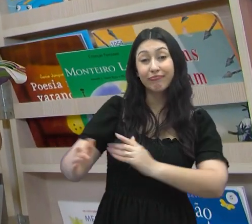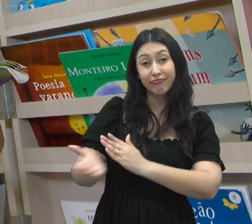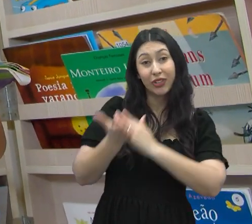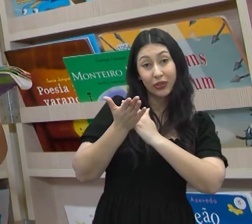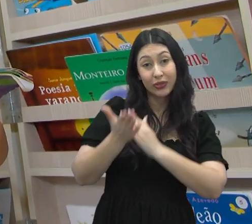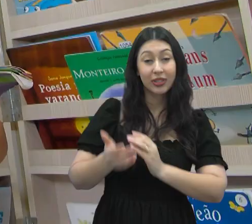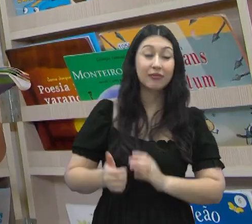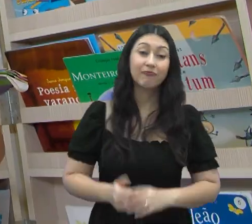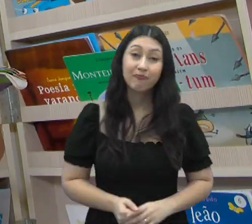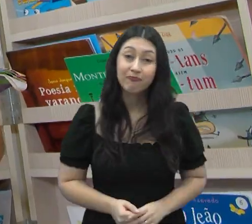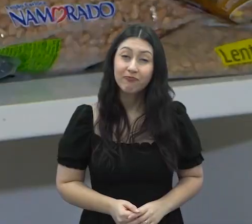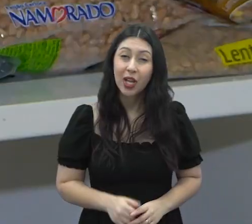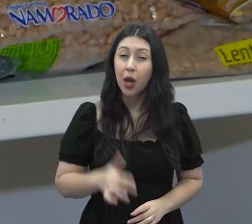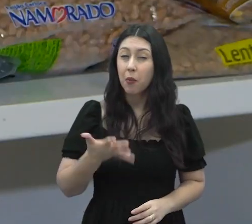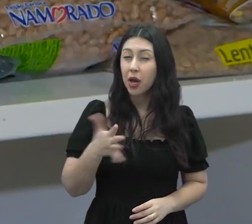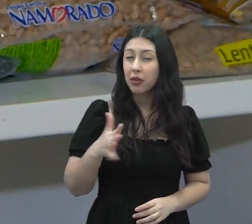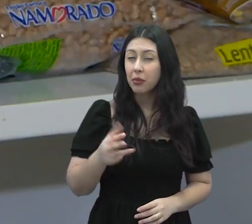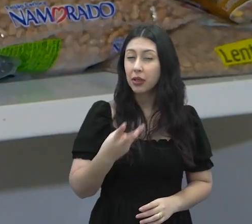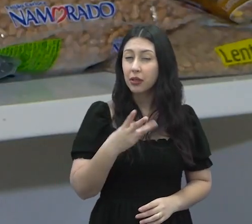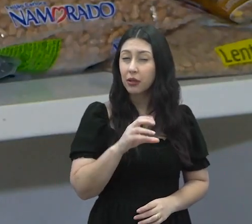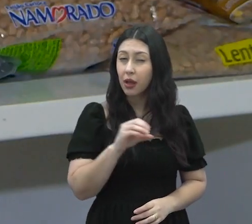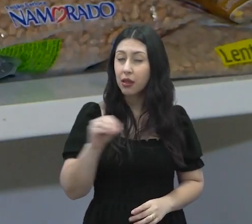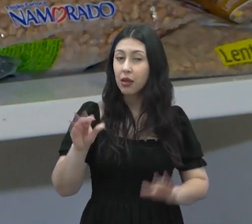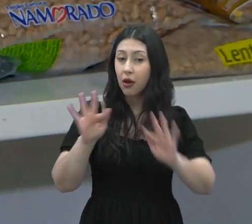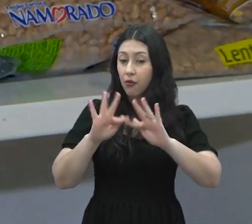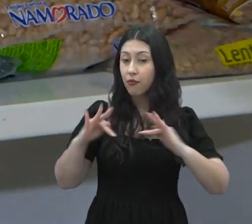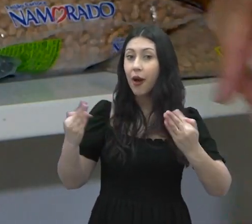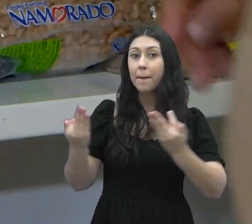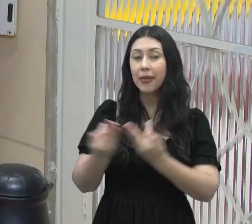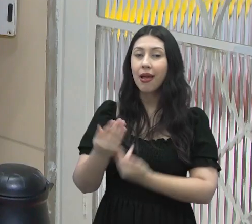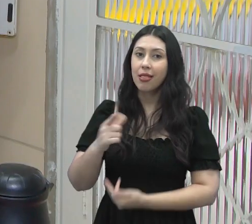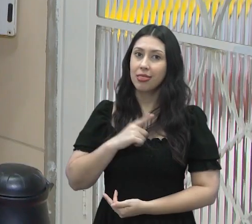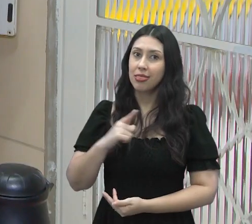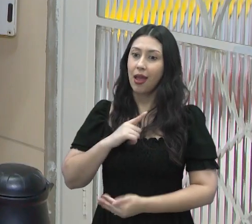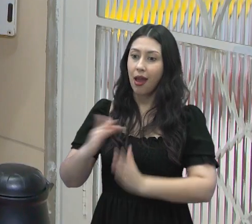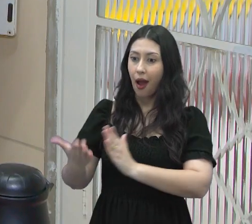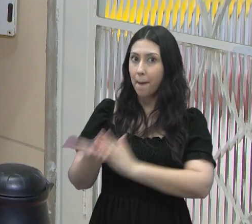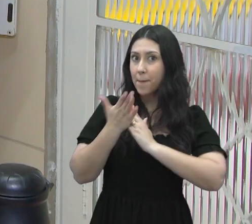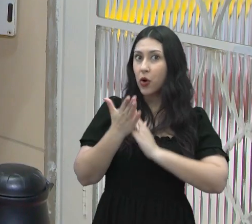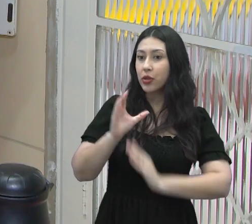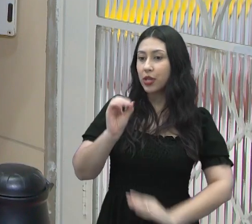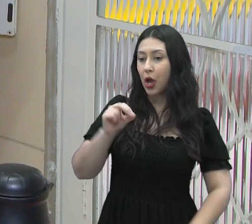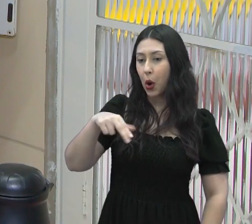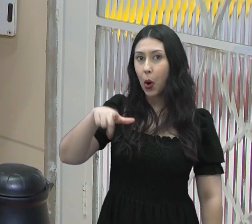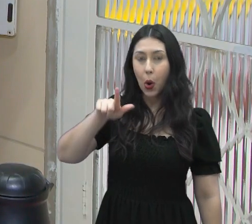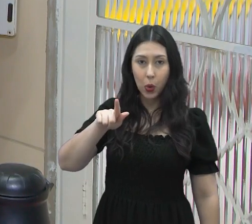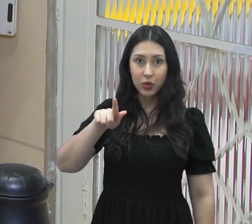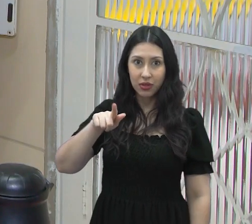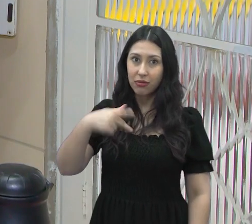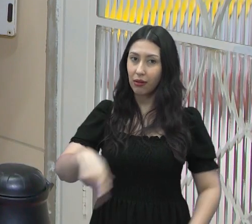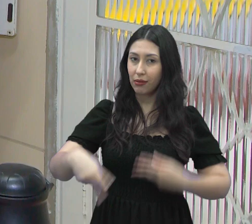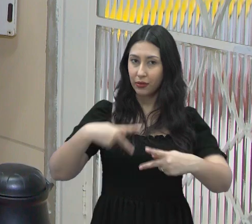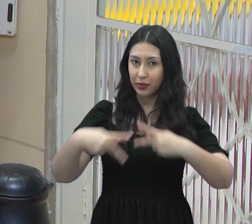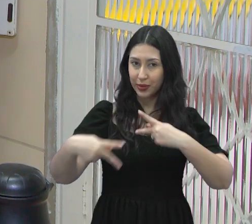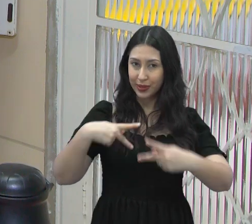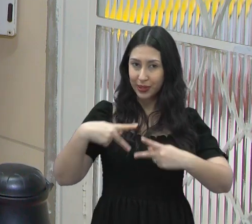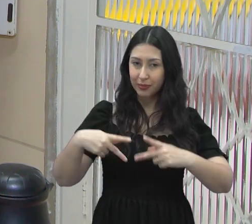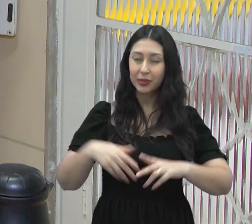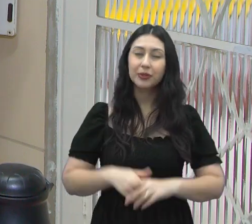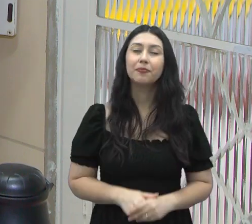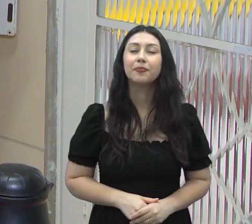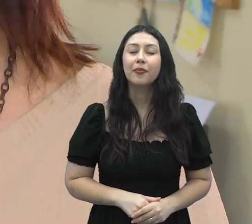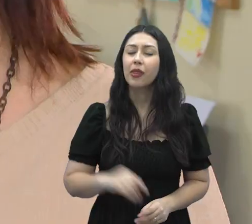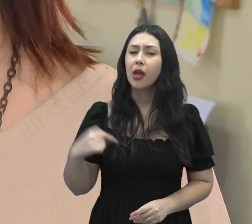outros tipos de assistência. Cerca de 300 famílias recebem ajuda da ONG que fica na zona norte de São José